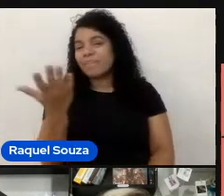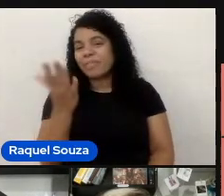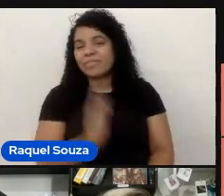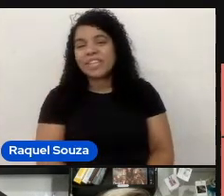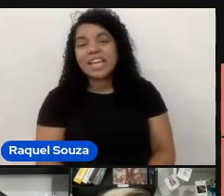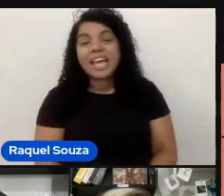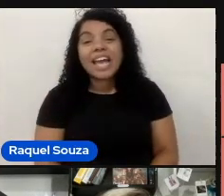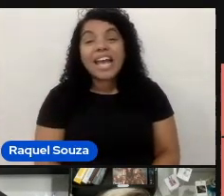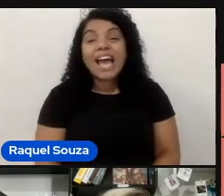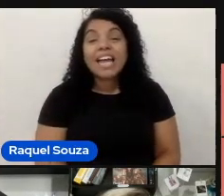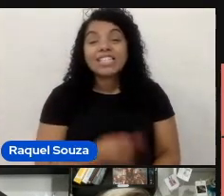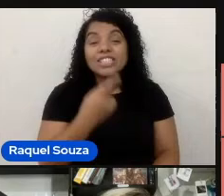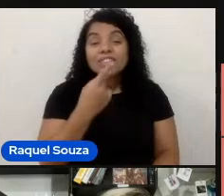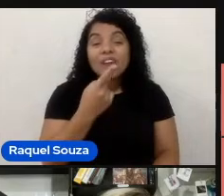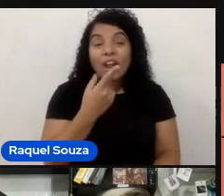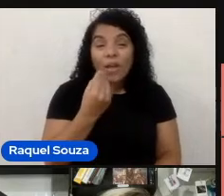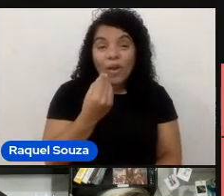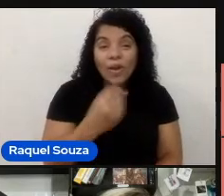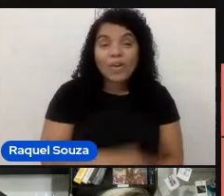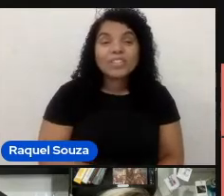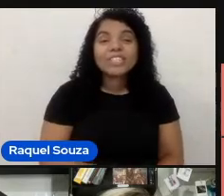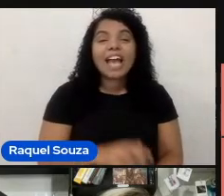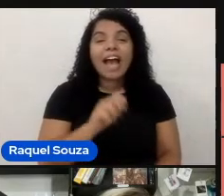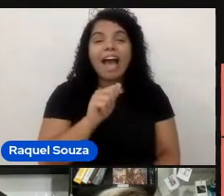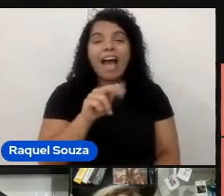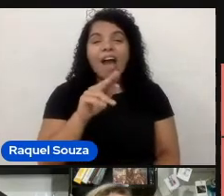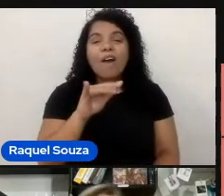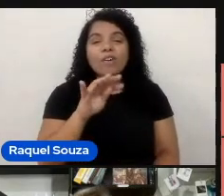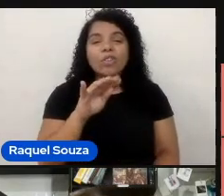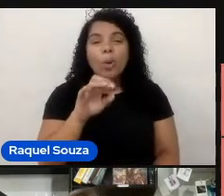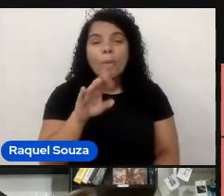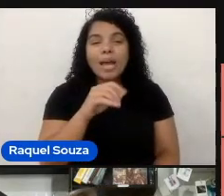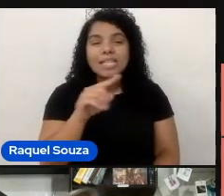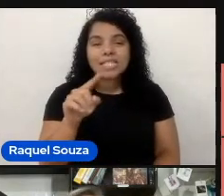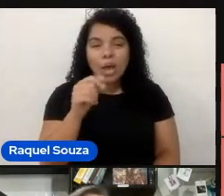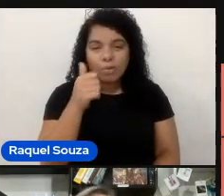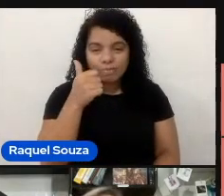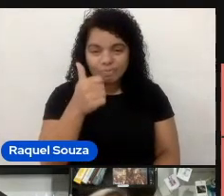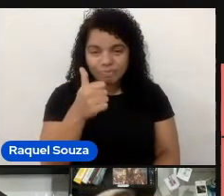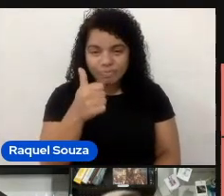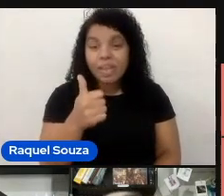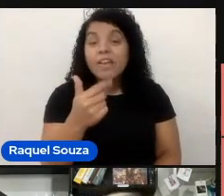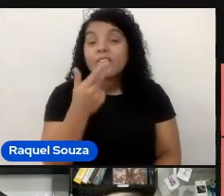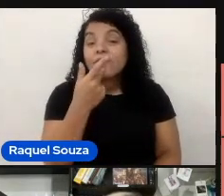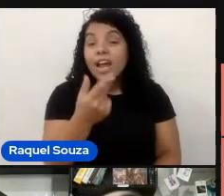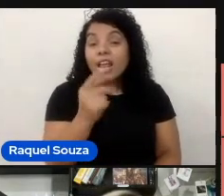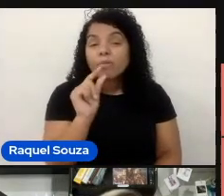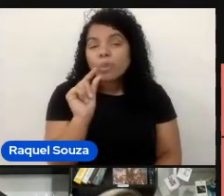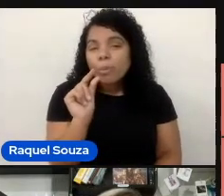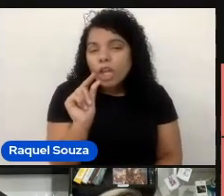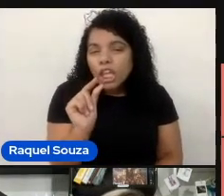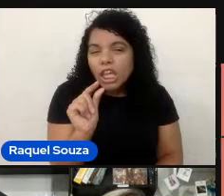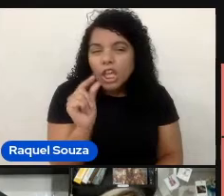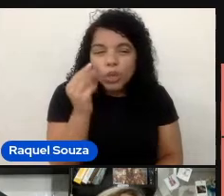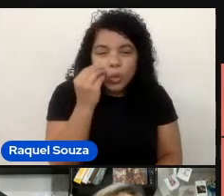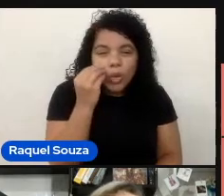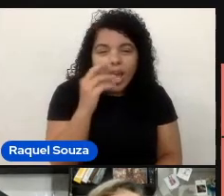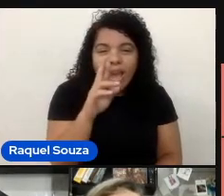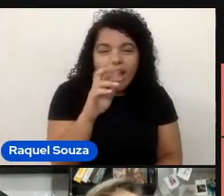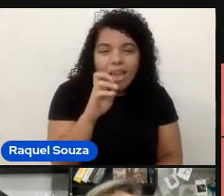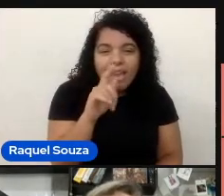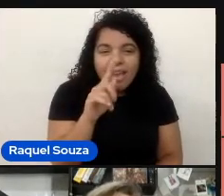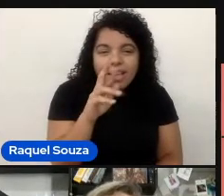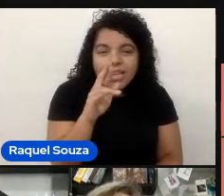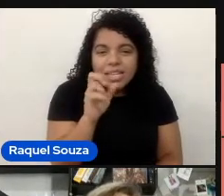falou bastante de automação aqui, falamos um pouquinho só de teste regressivo, só que a